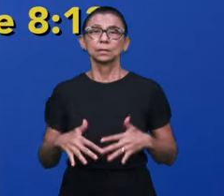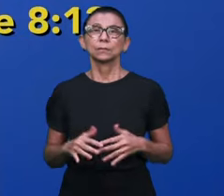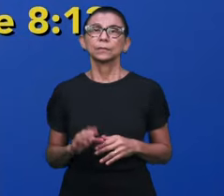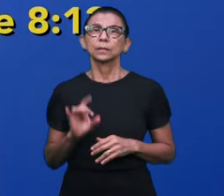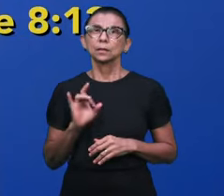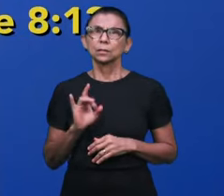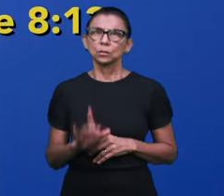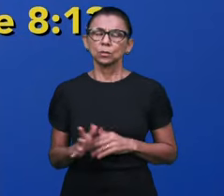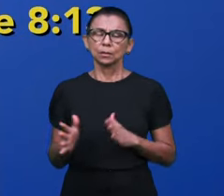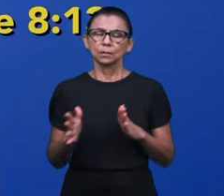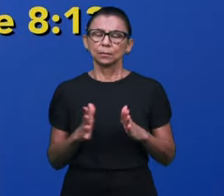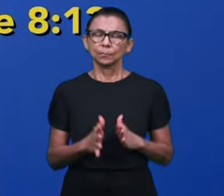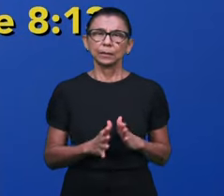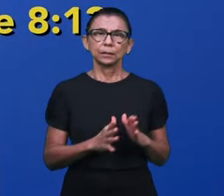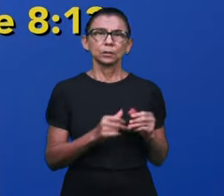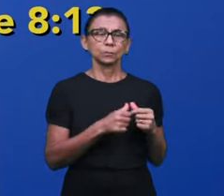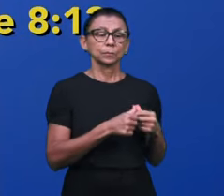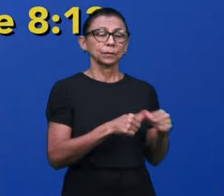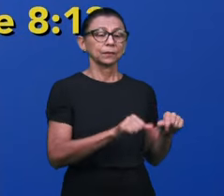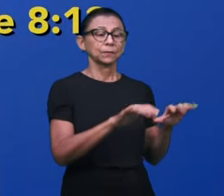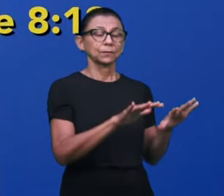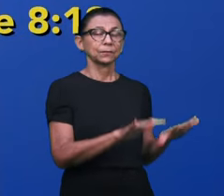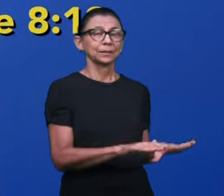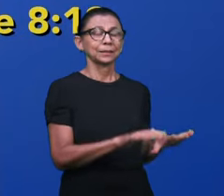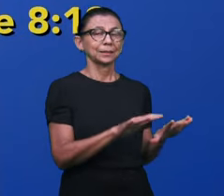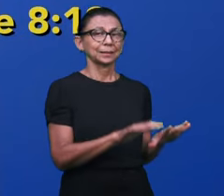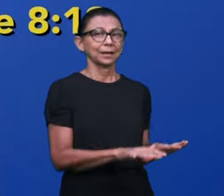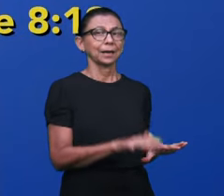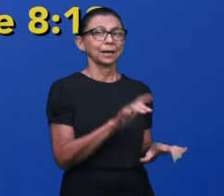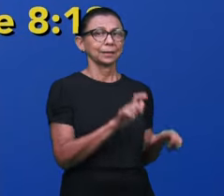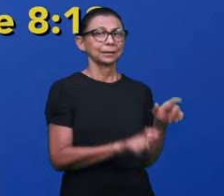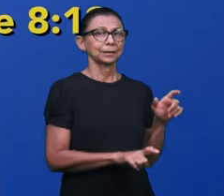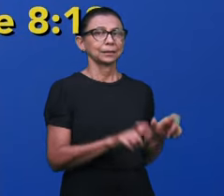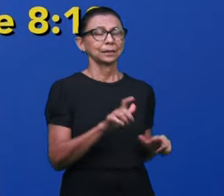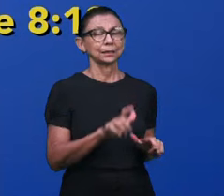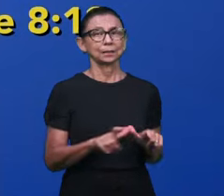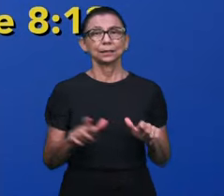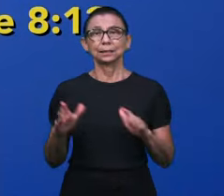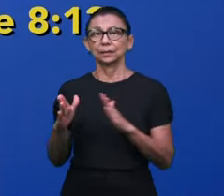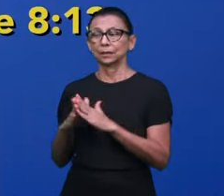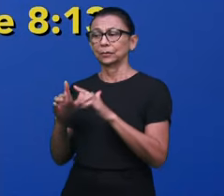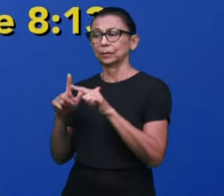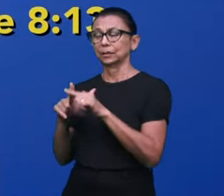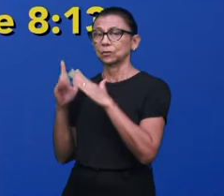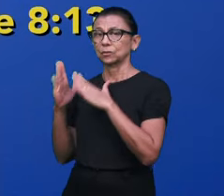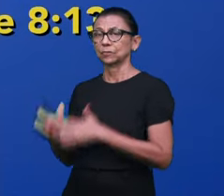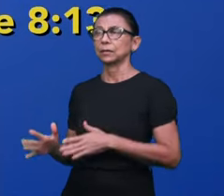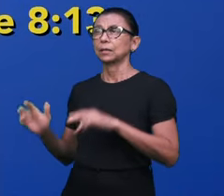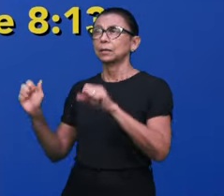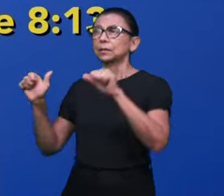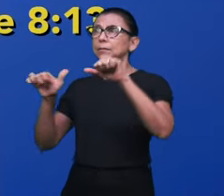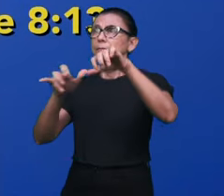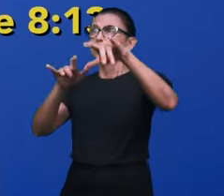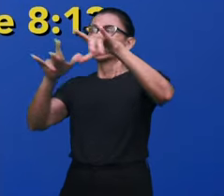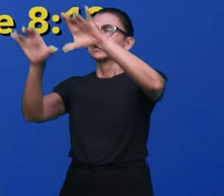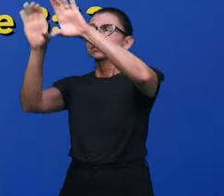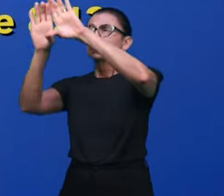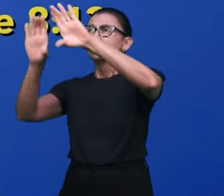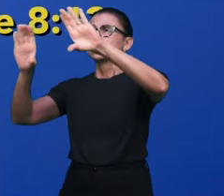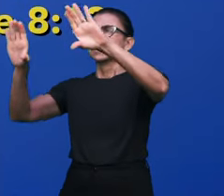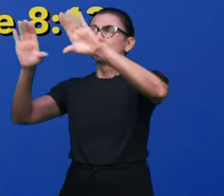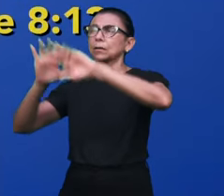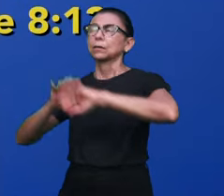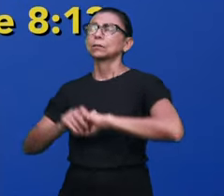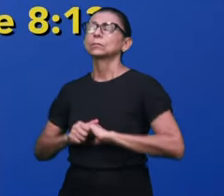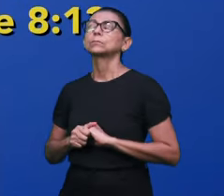terra, enquanto a igreja fiel vai estar na eternidade, no céu, passeando nas aldeias,